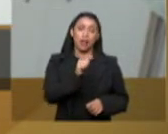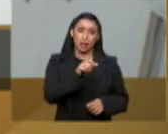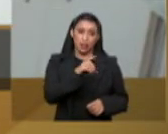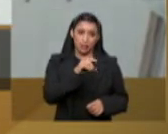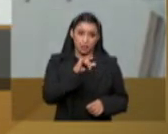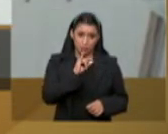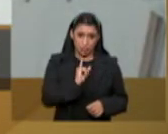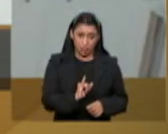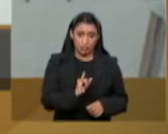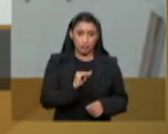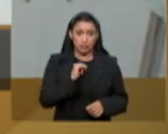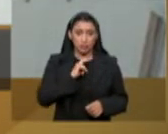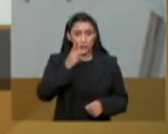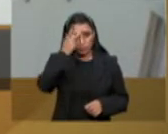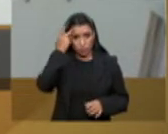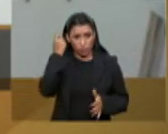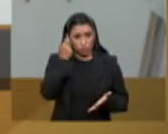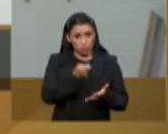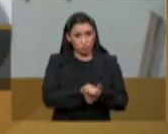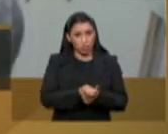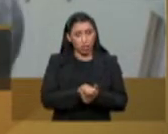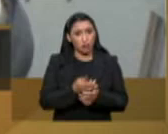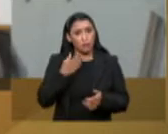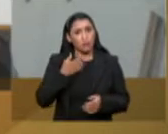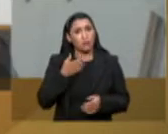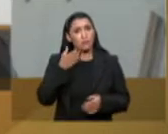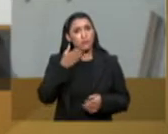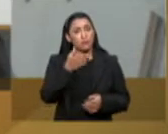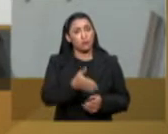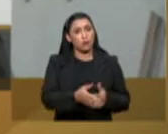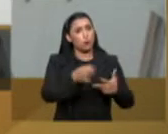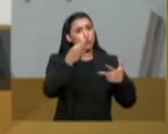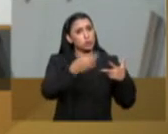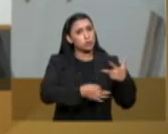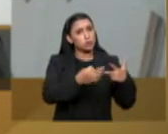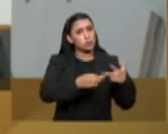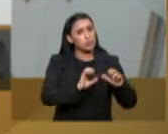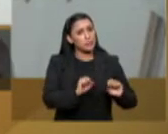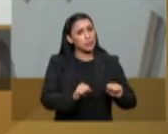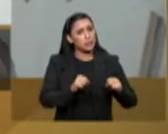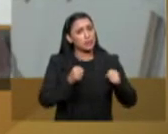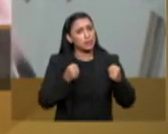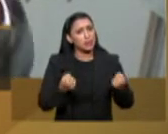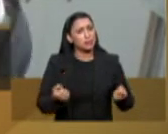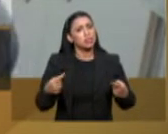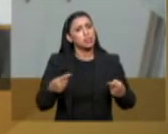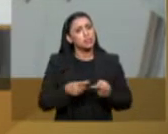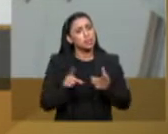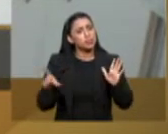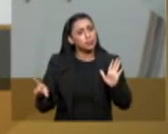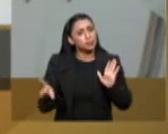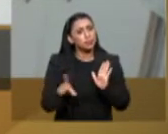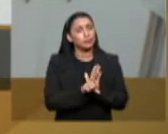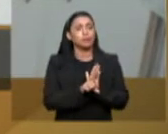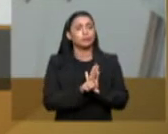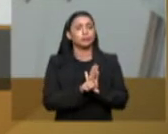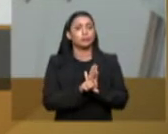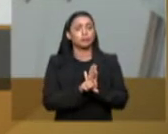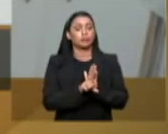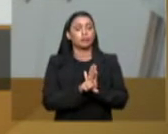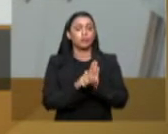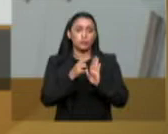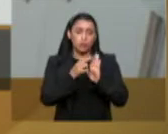contribuintes vão ao Poder Judiciário para defender a legalidade dessa